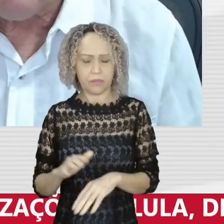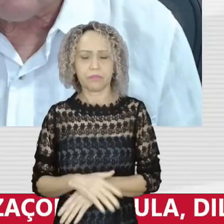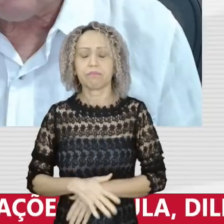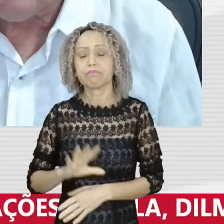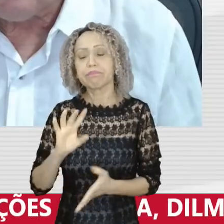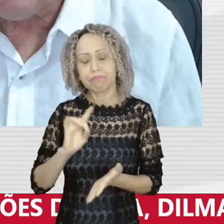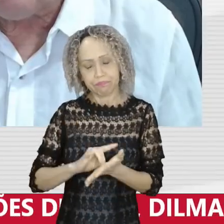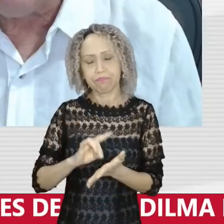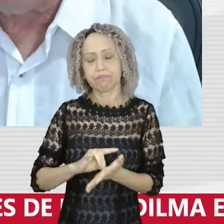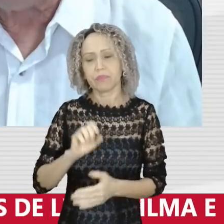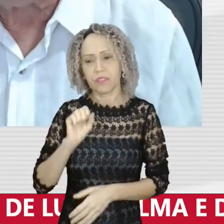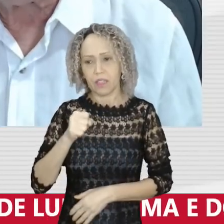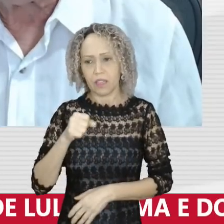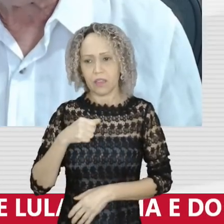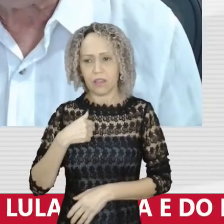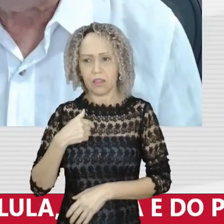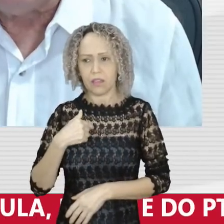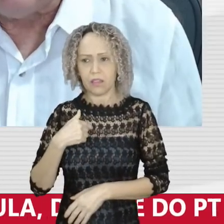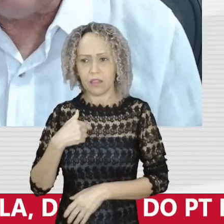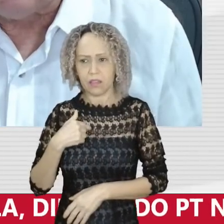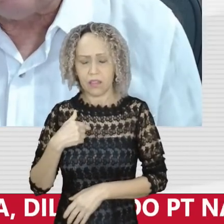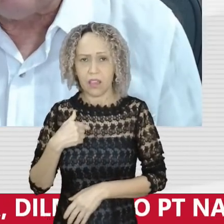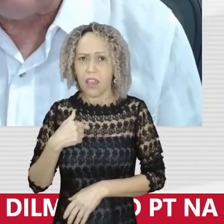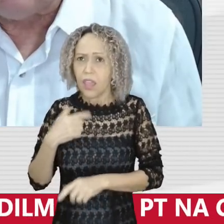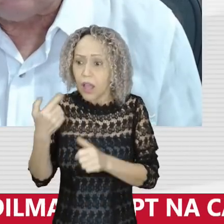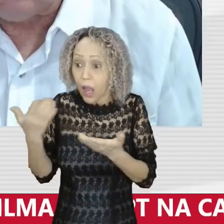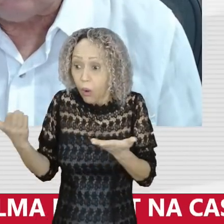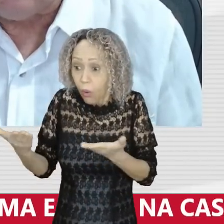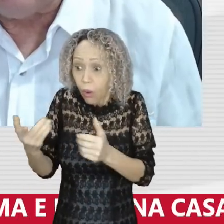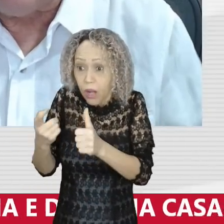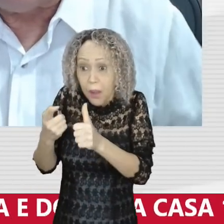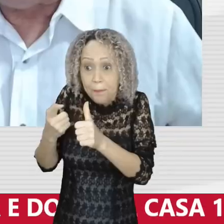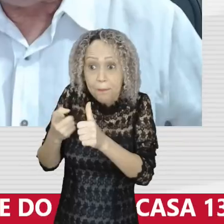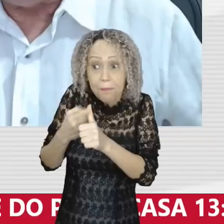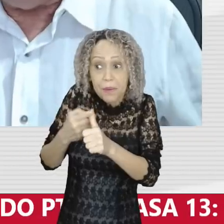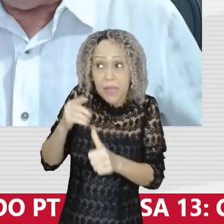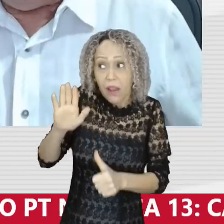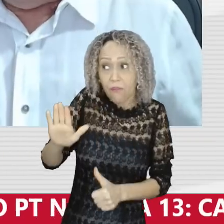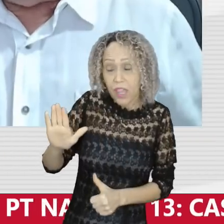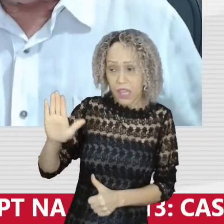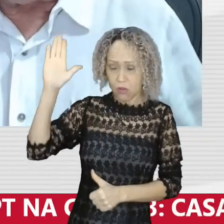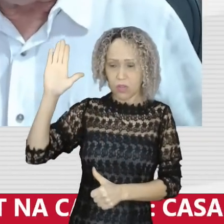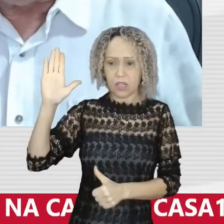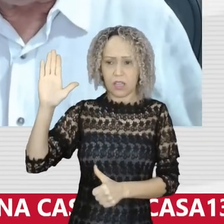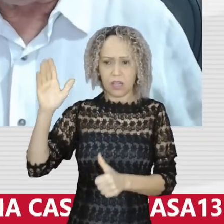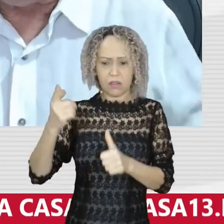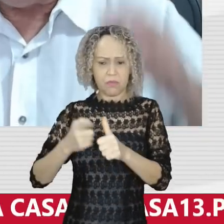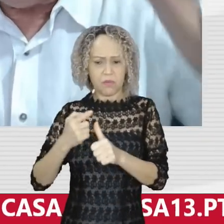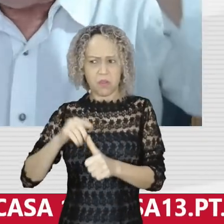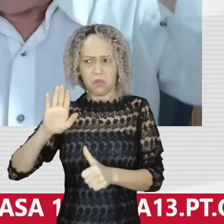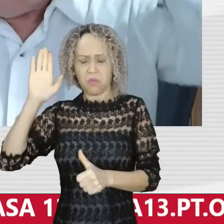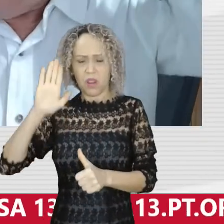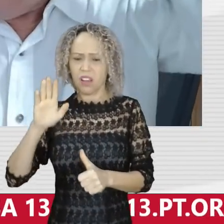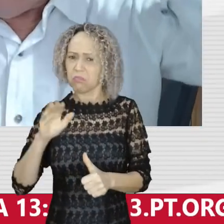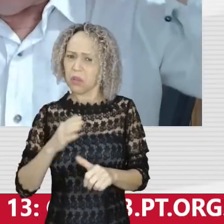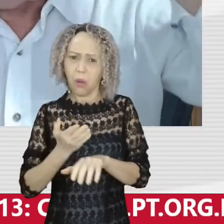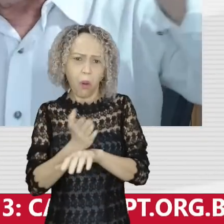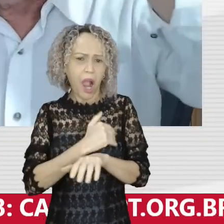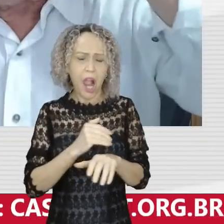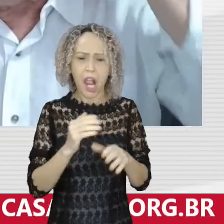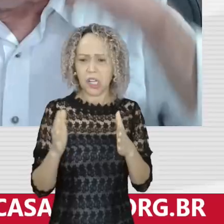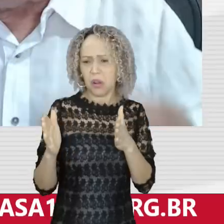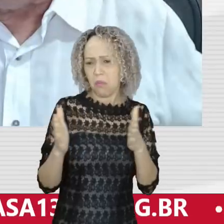Eu não fui candidata, não havia sido candidata antes, nem candidata, portanto, não tive nenhum mandato, nenhum cargo, não fui